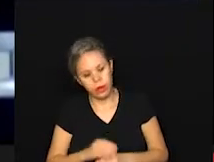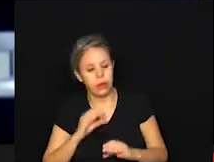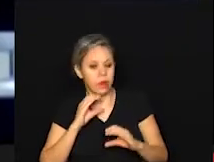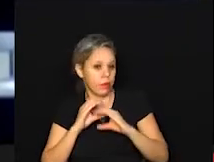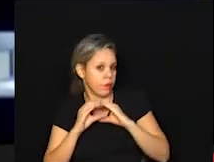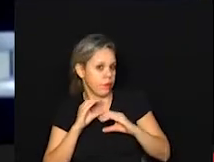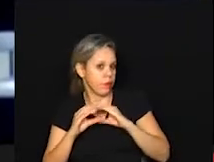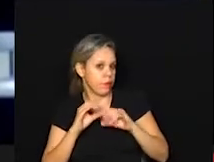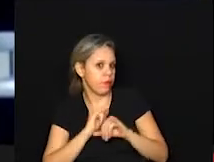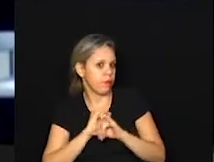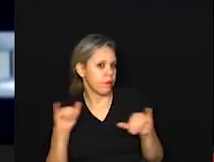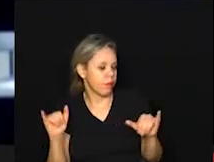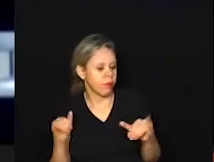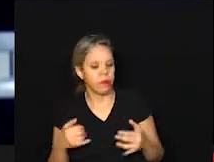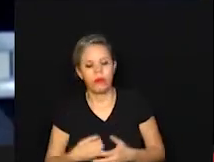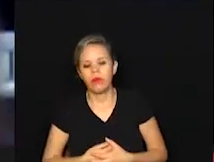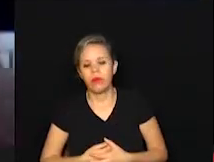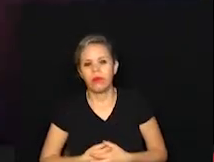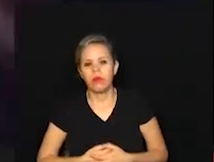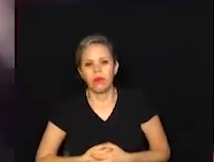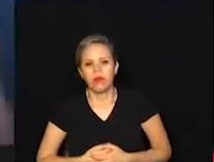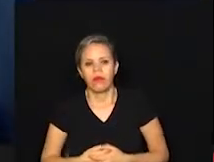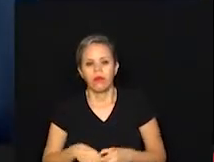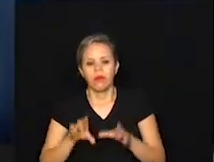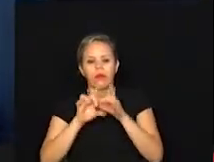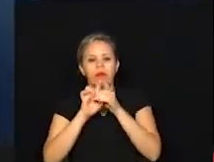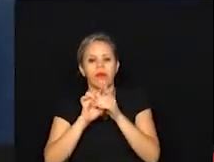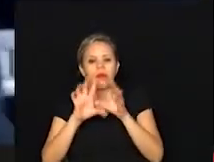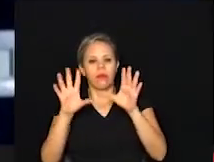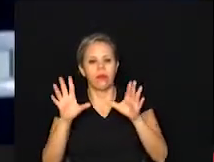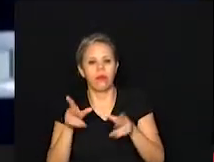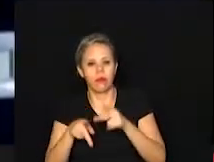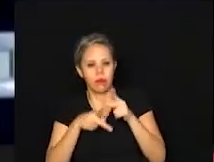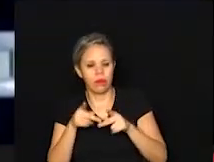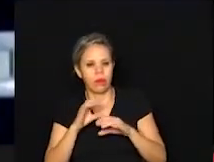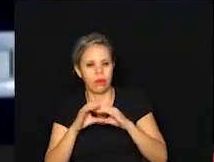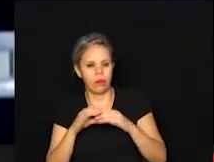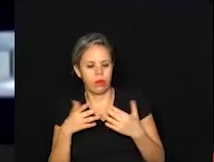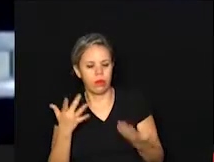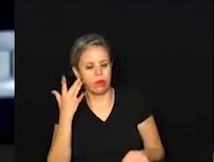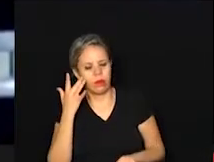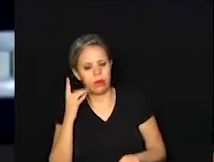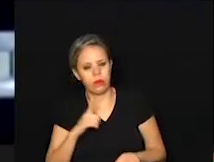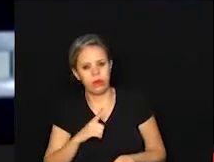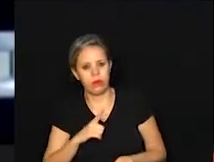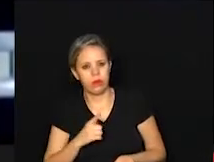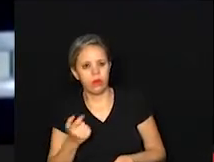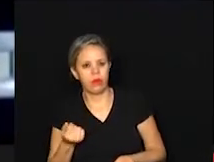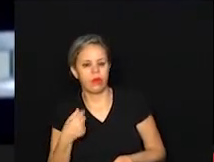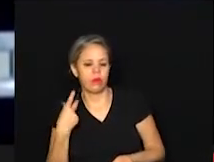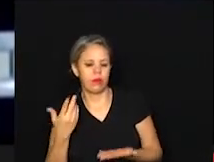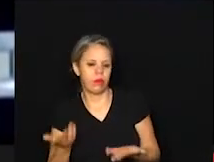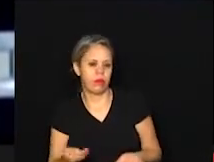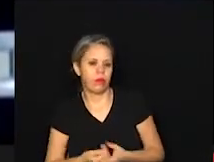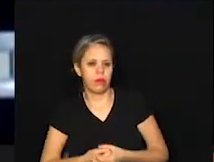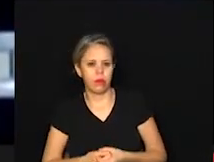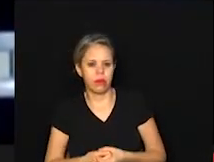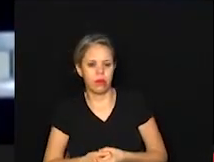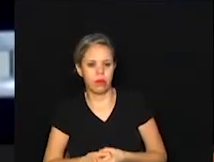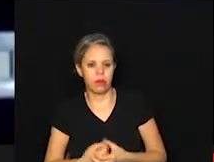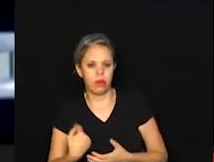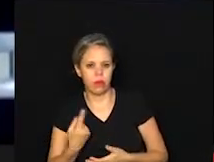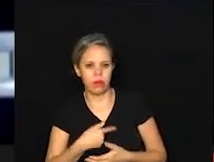comunicação, da democratização da comunicação, eu acho que tem um pouquinho, viu, vereadora, a ver com o